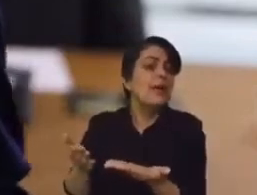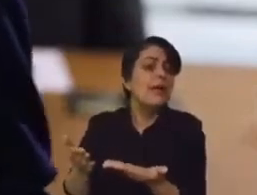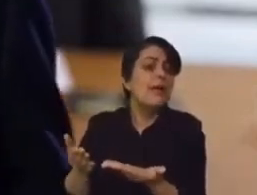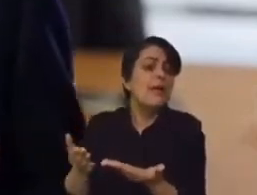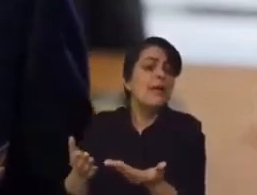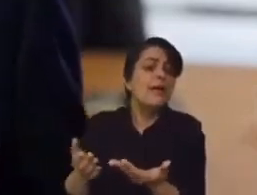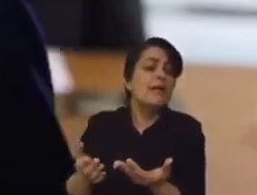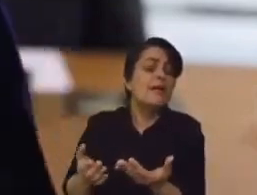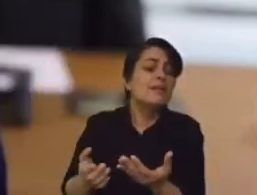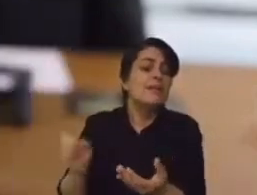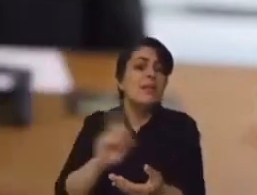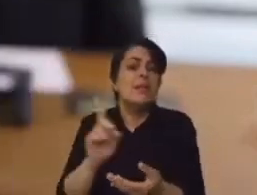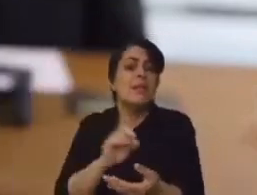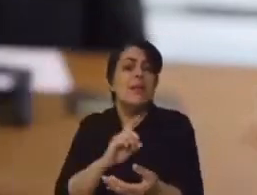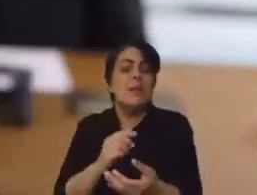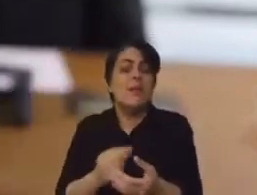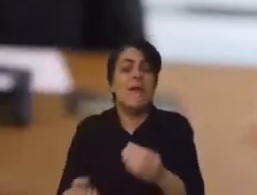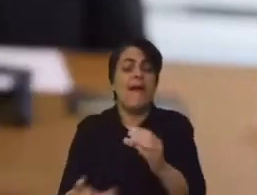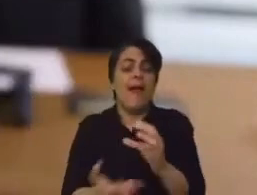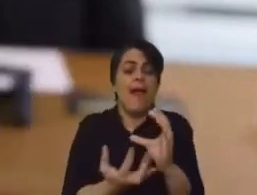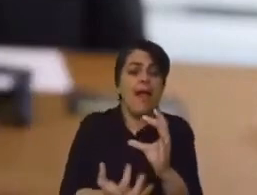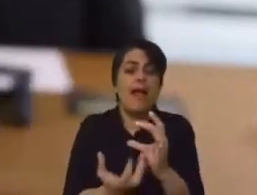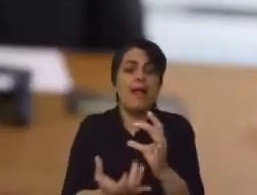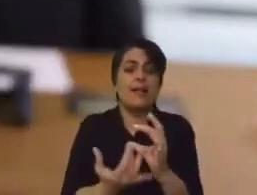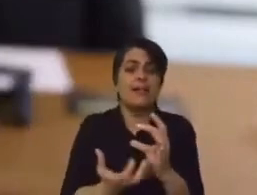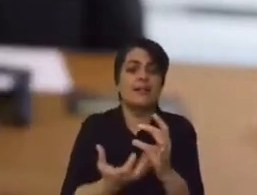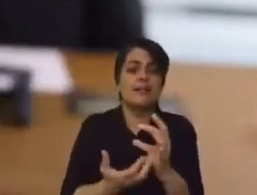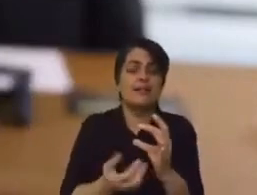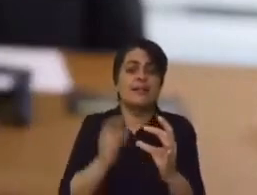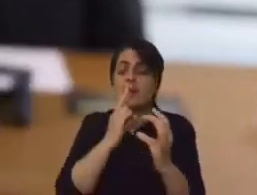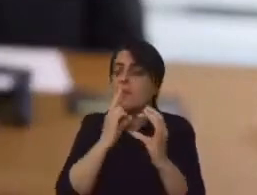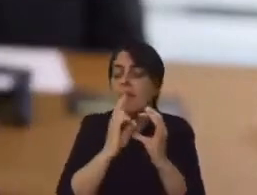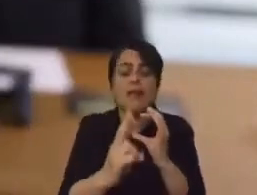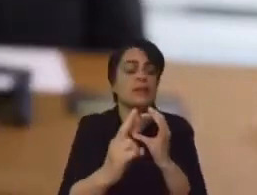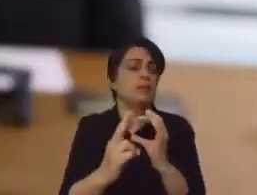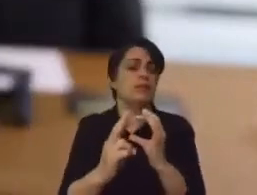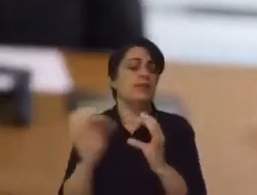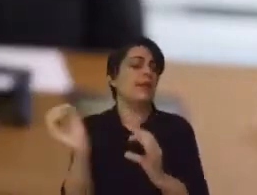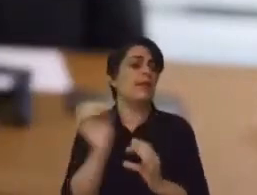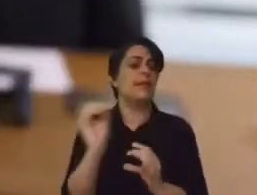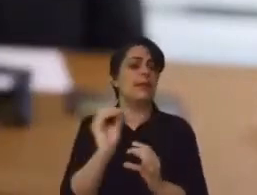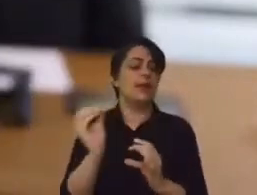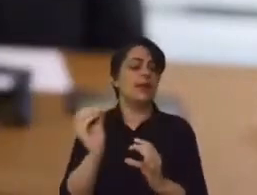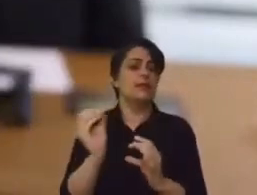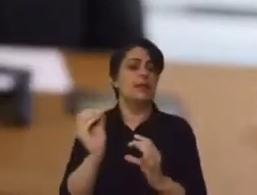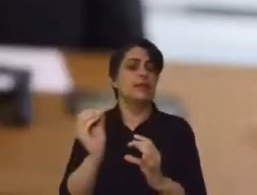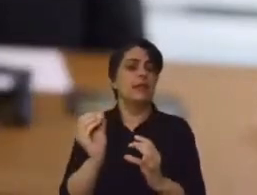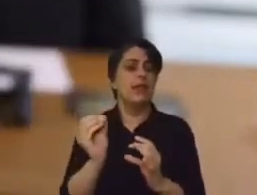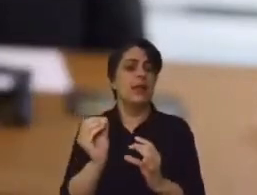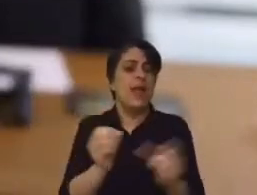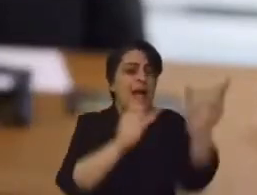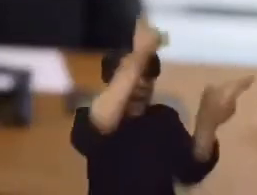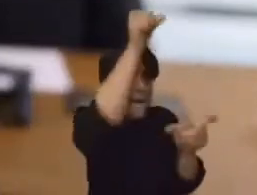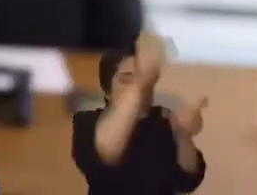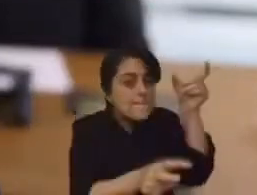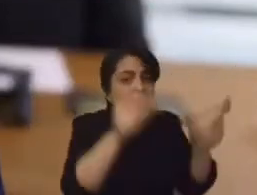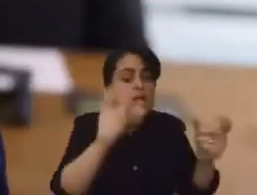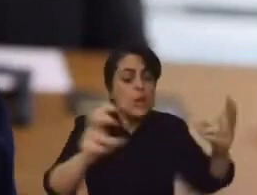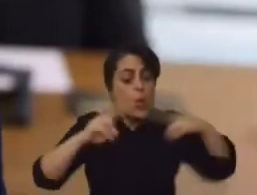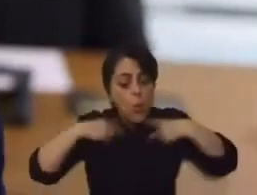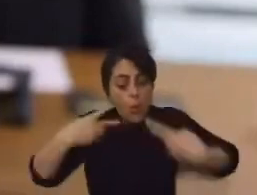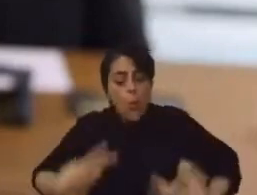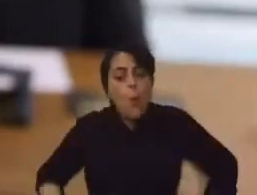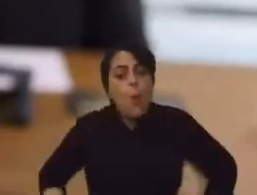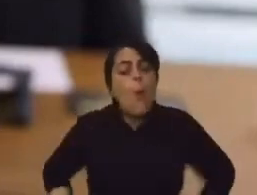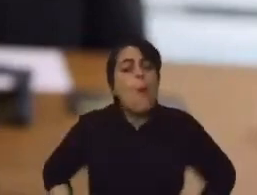isso, porque a digitalização não planta, não colhe. Quem faz isso é o homem. É aquele que trabalha, é aquele que